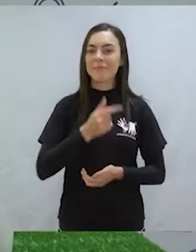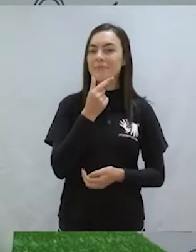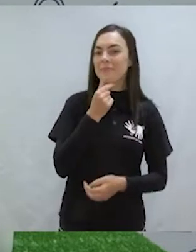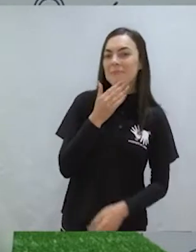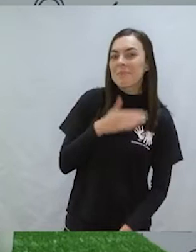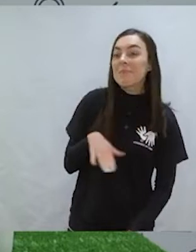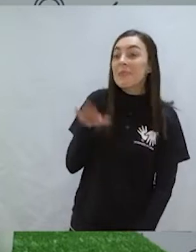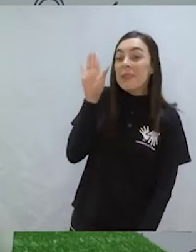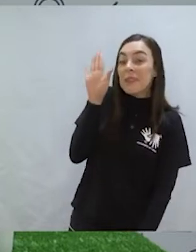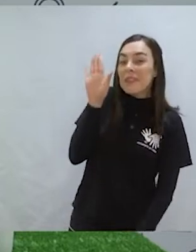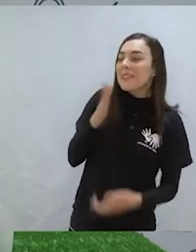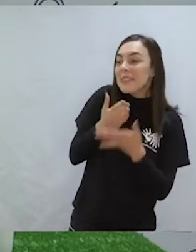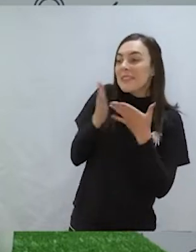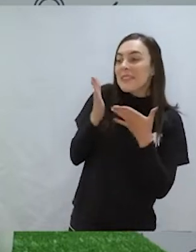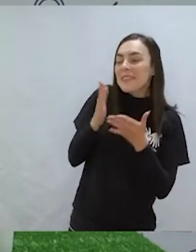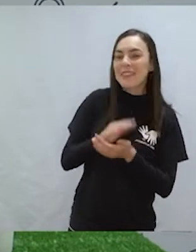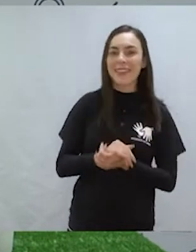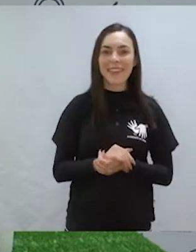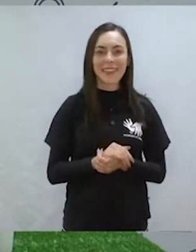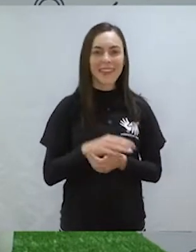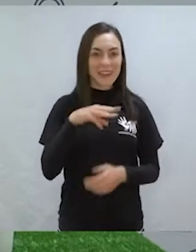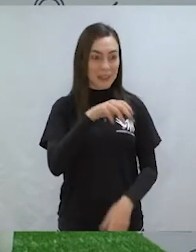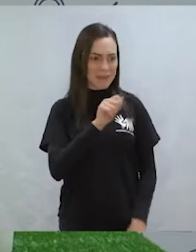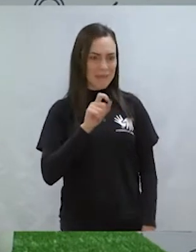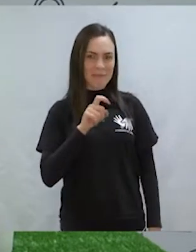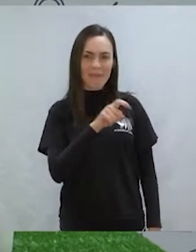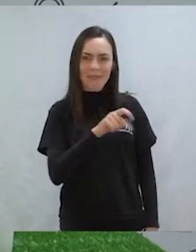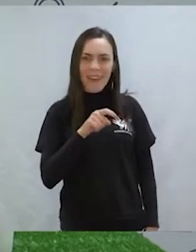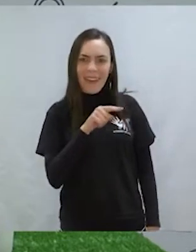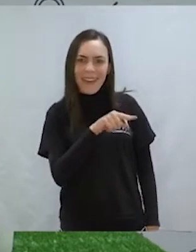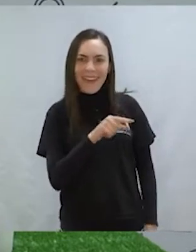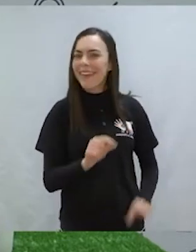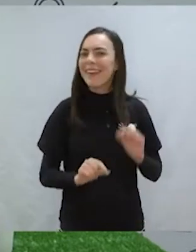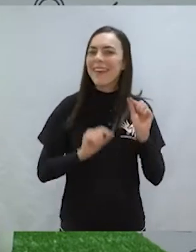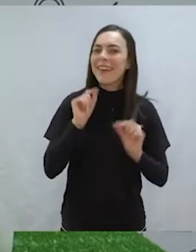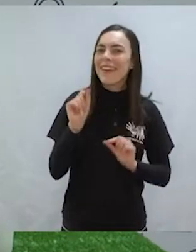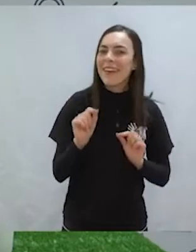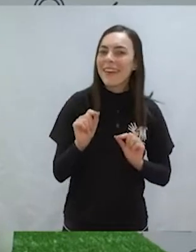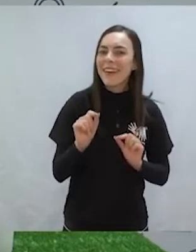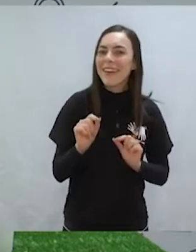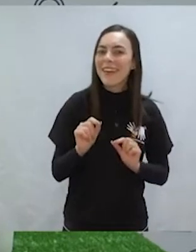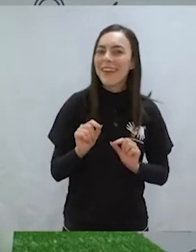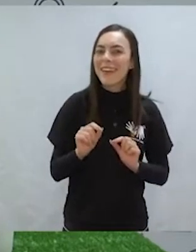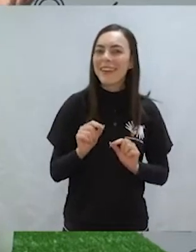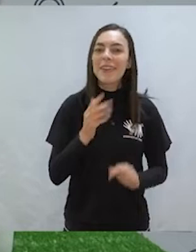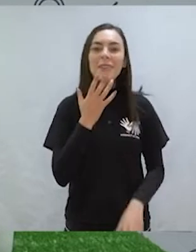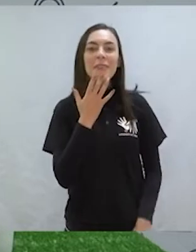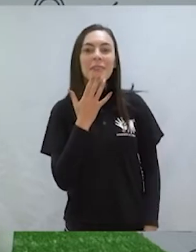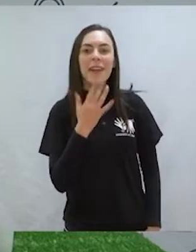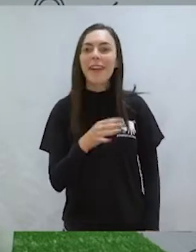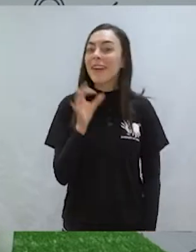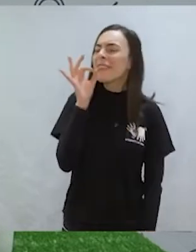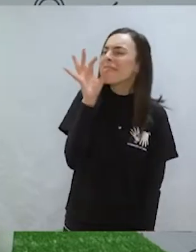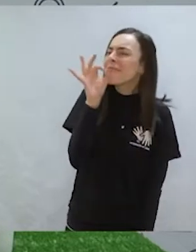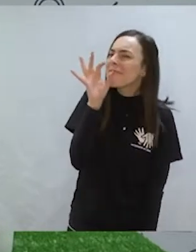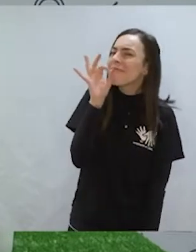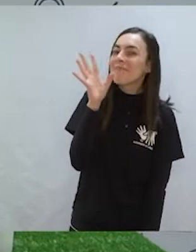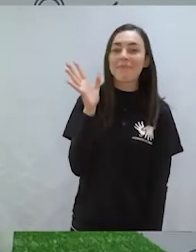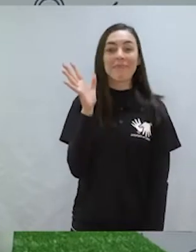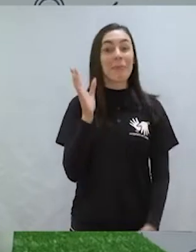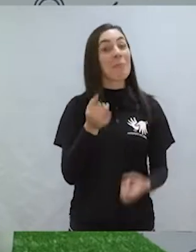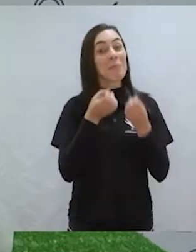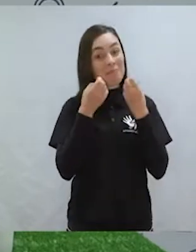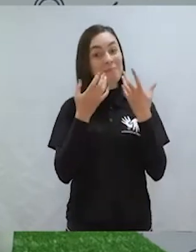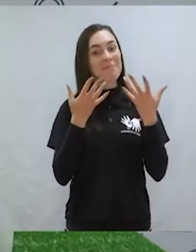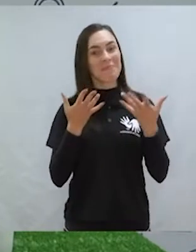começo, professora. O Marques, o Marques. Qual símbolo, Max? Ou cor? Verde.